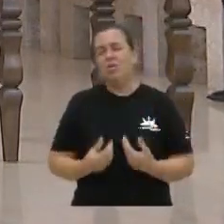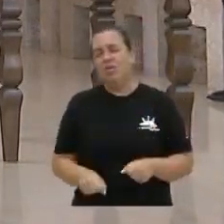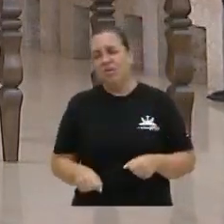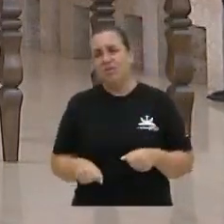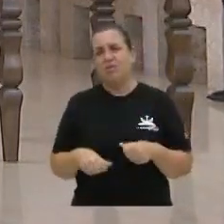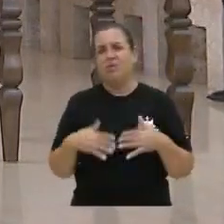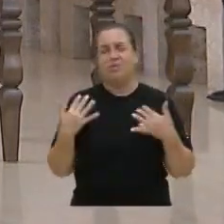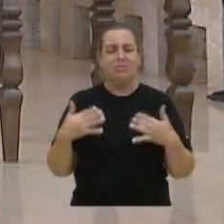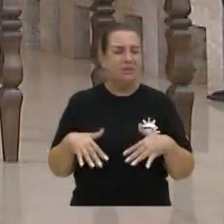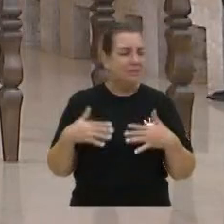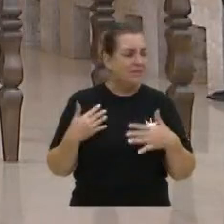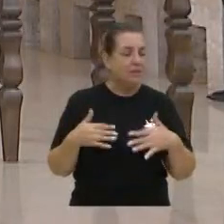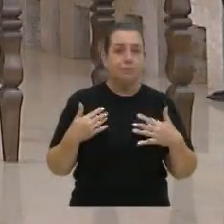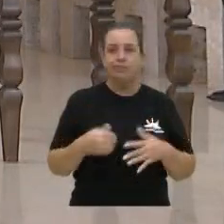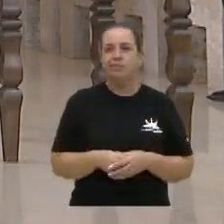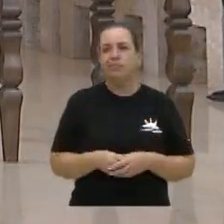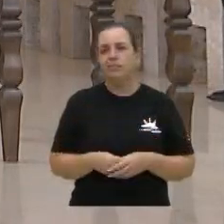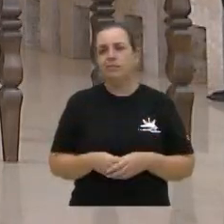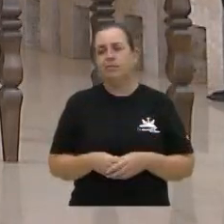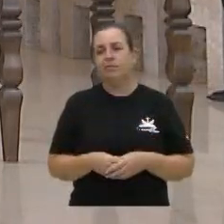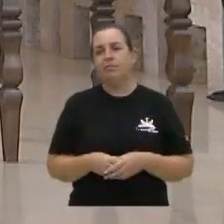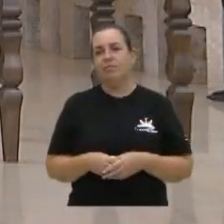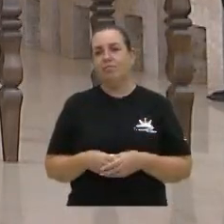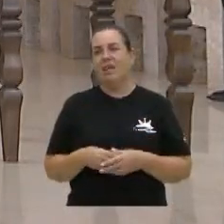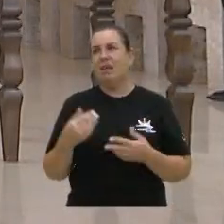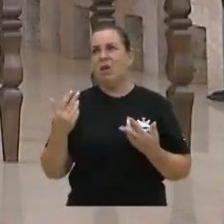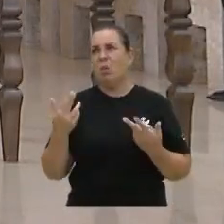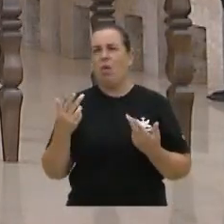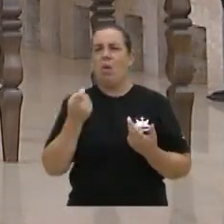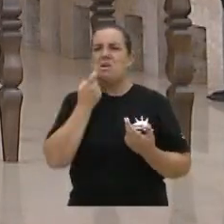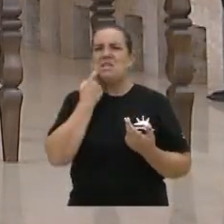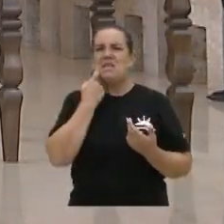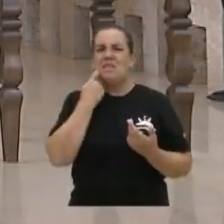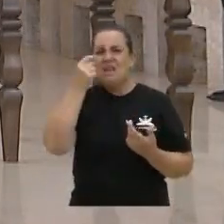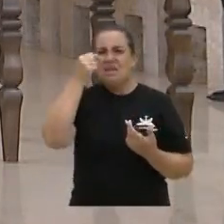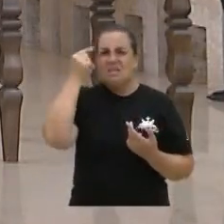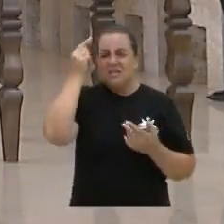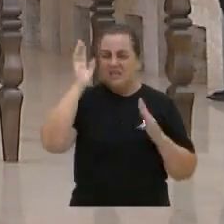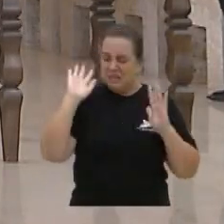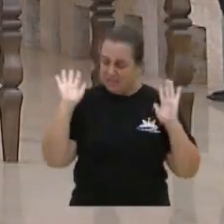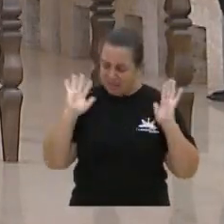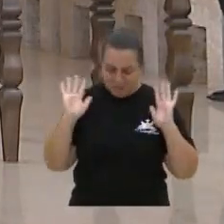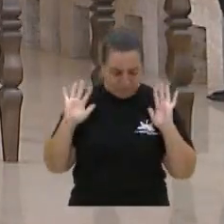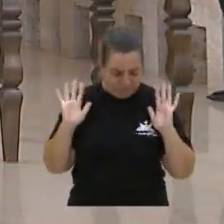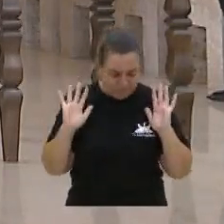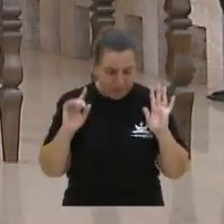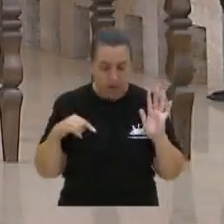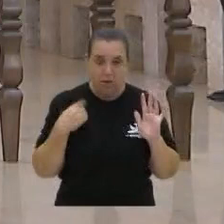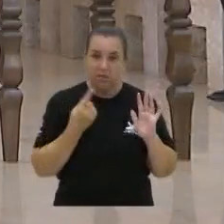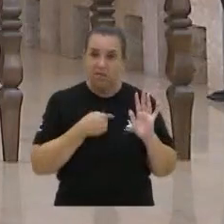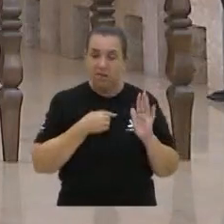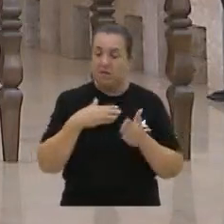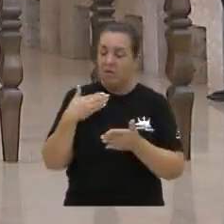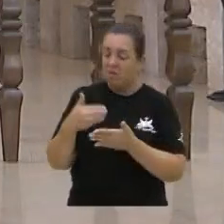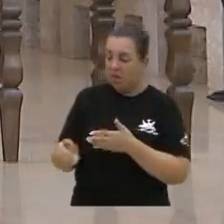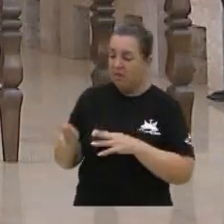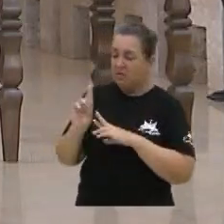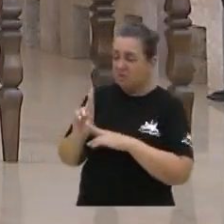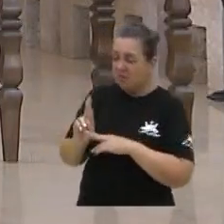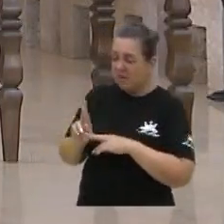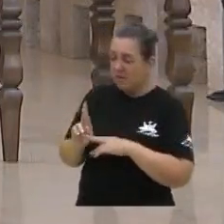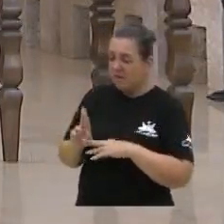por uma Sexta-feira Santa que parece que não termina. Quando nós nos deixamos abater e perder a